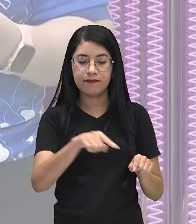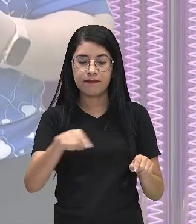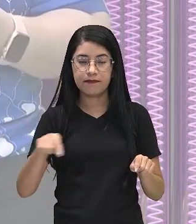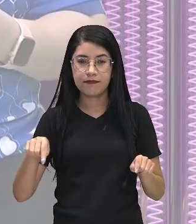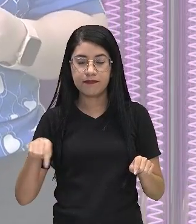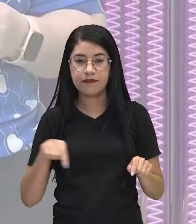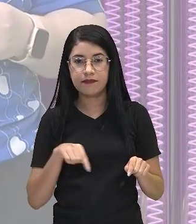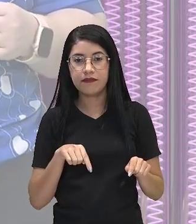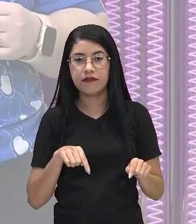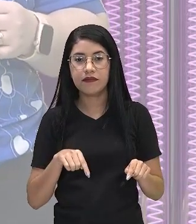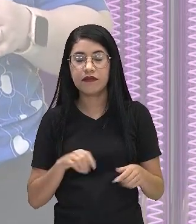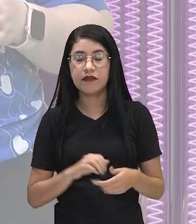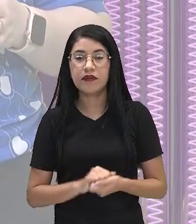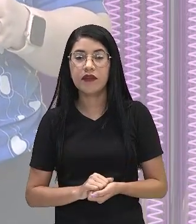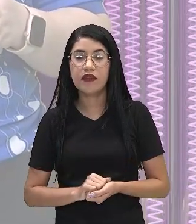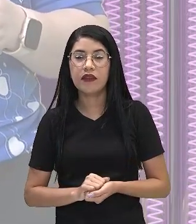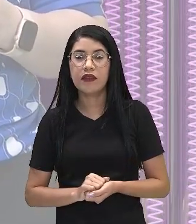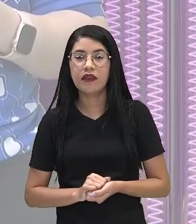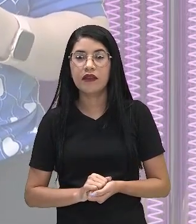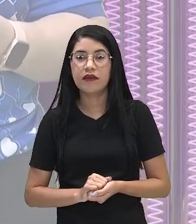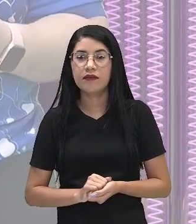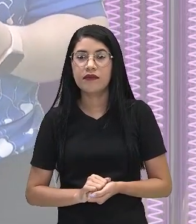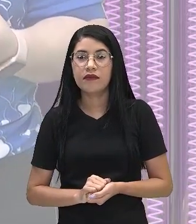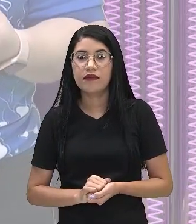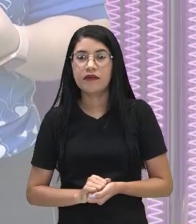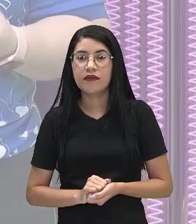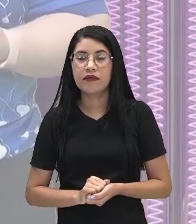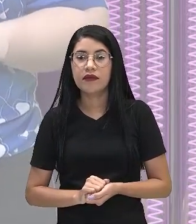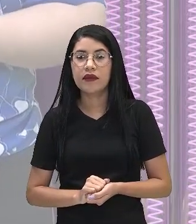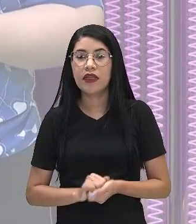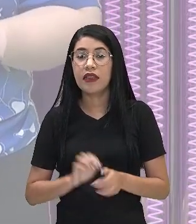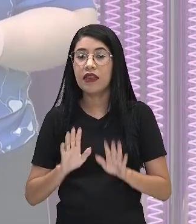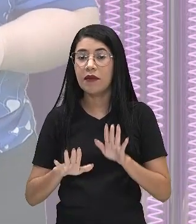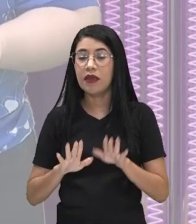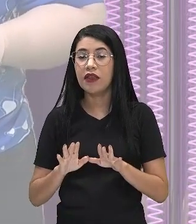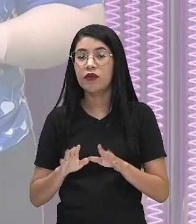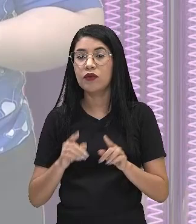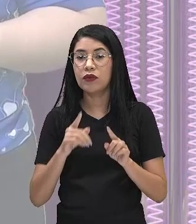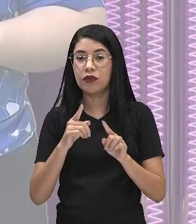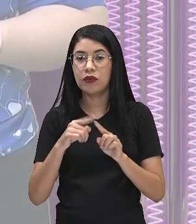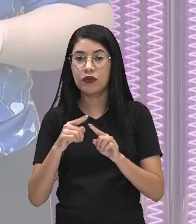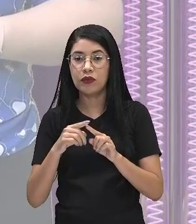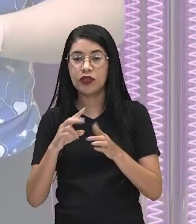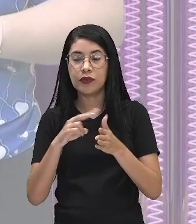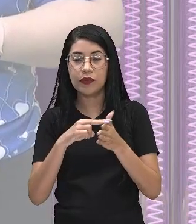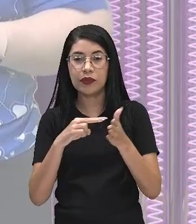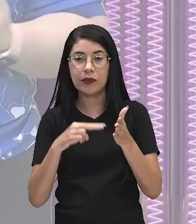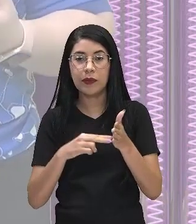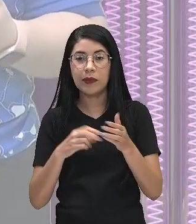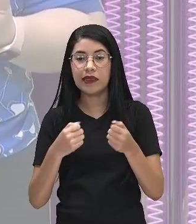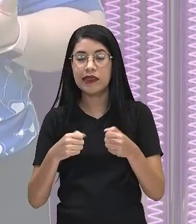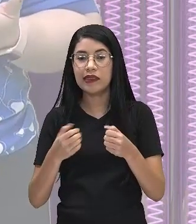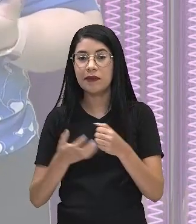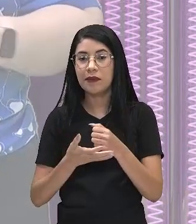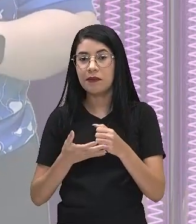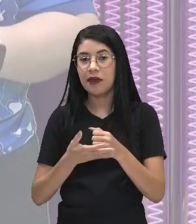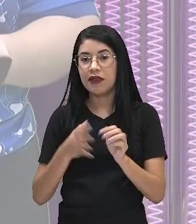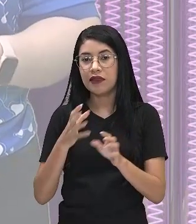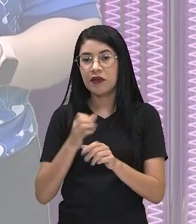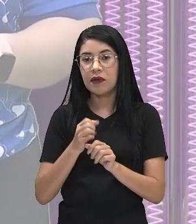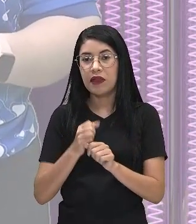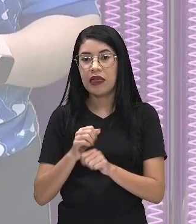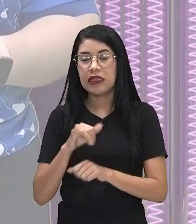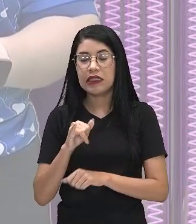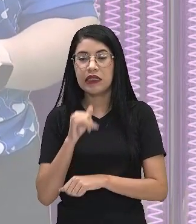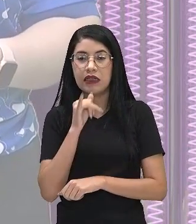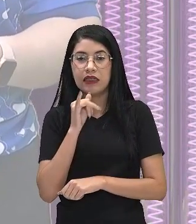né? Então, conforme for o prisma, a gente vai precisar calcular a área da base, né? Se o prisma for um